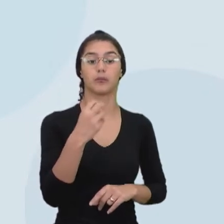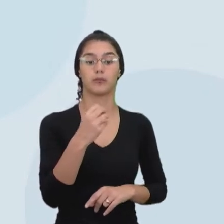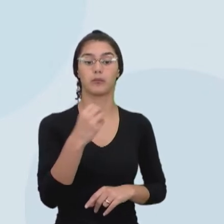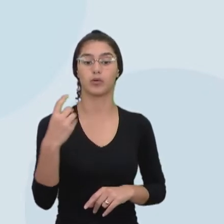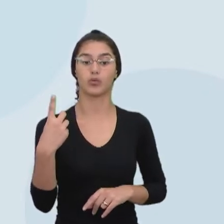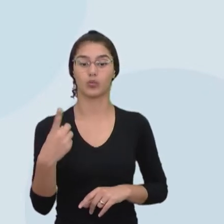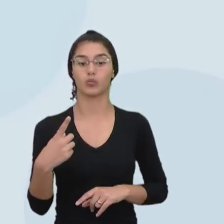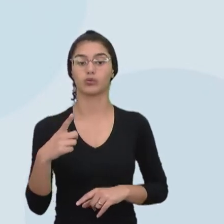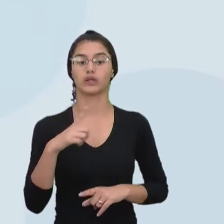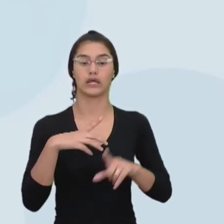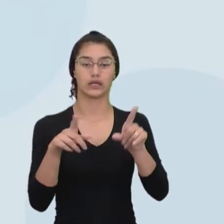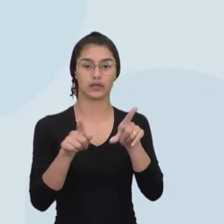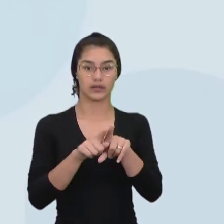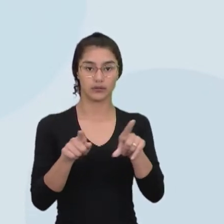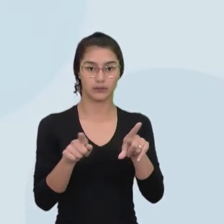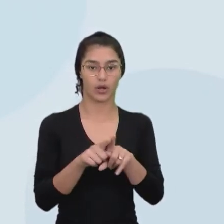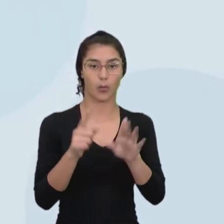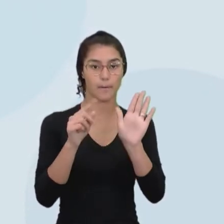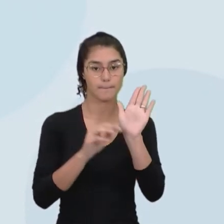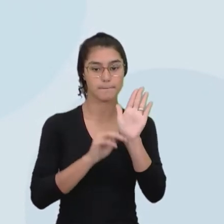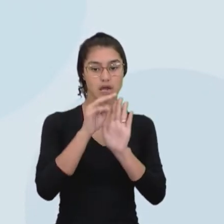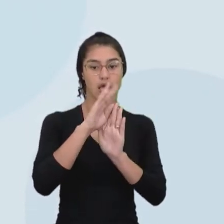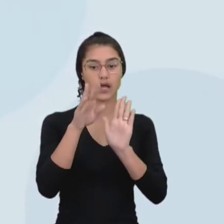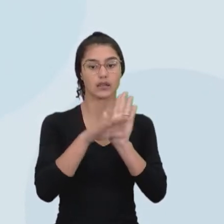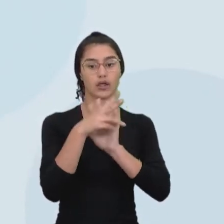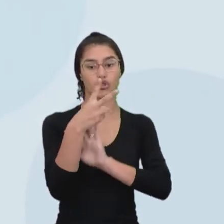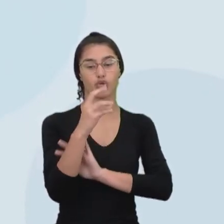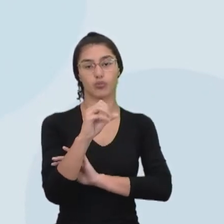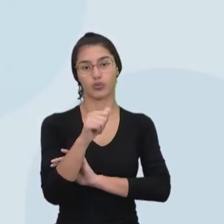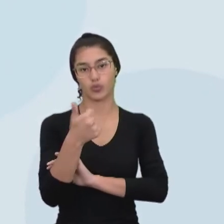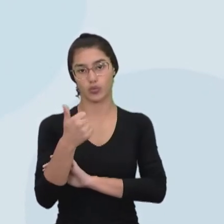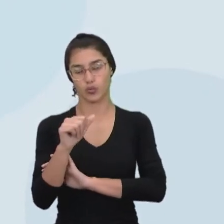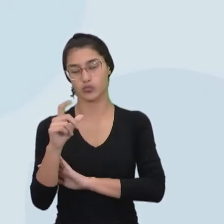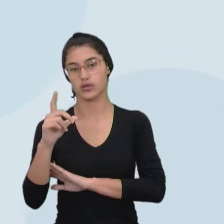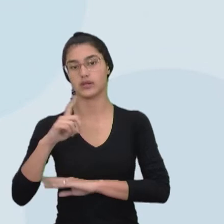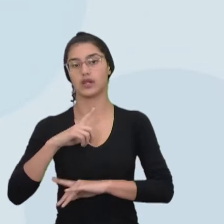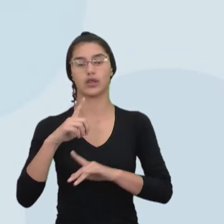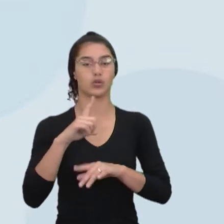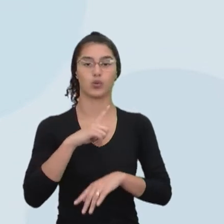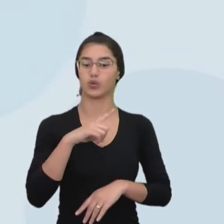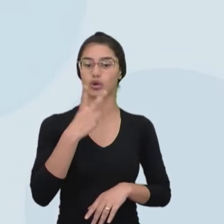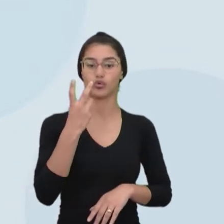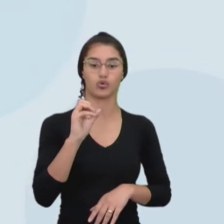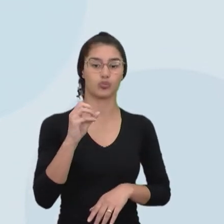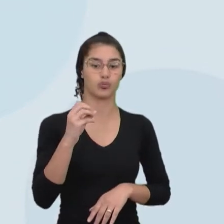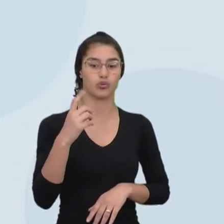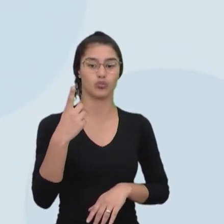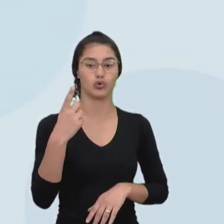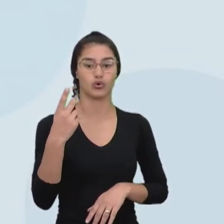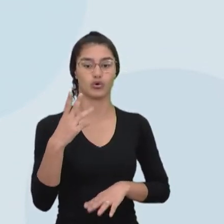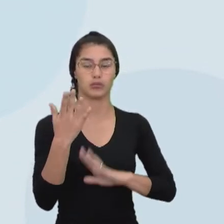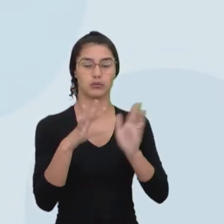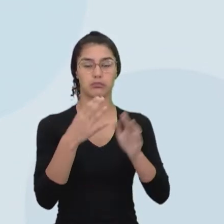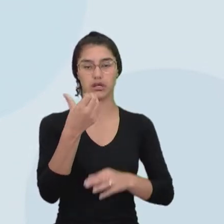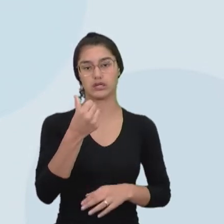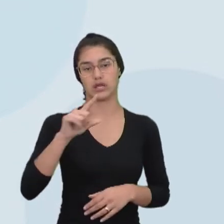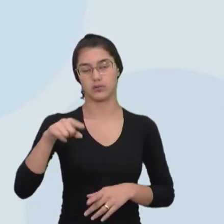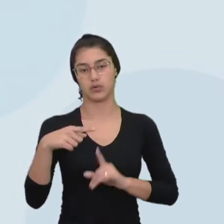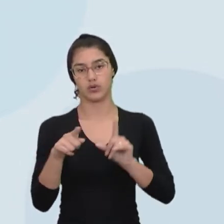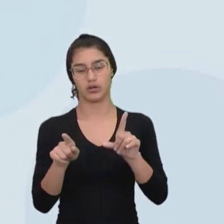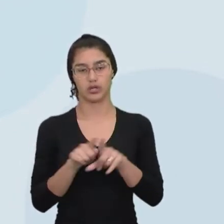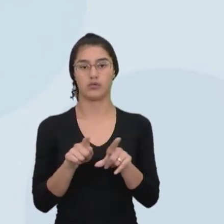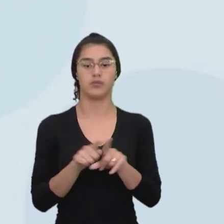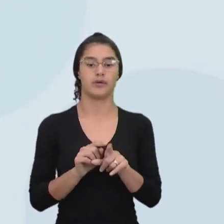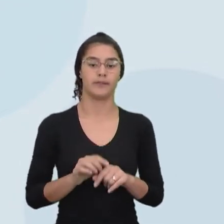né? E está lá, né, num patamar até 2011. Nós não temos dados de 2012, mais ou menos aí em 6.000, né, um pouquinho